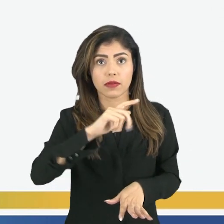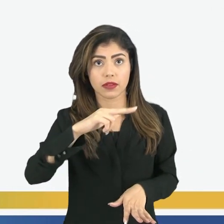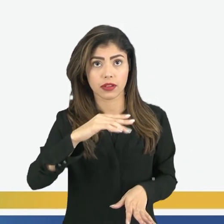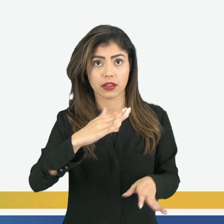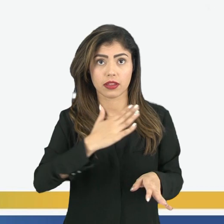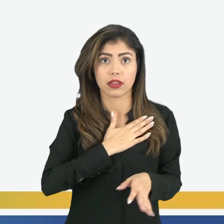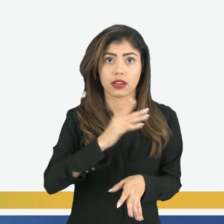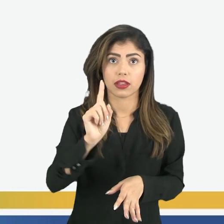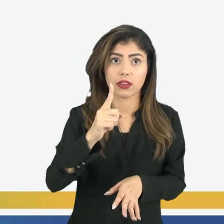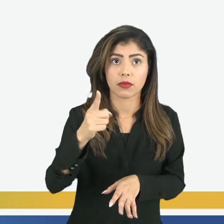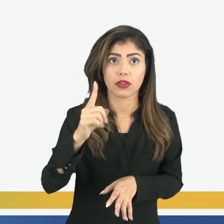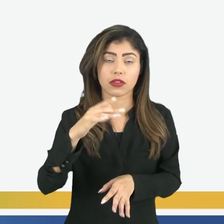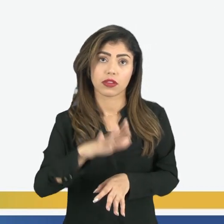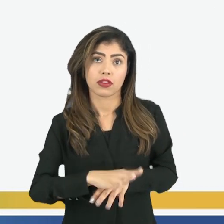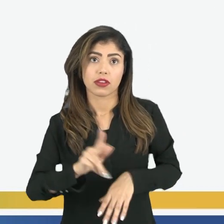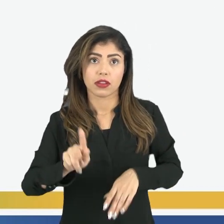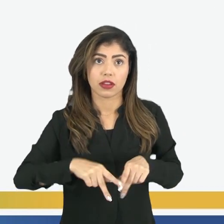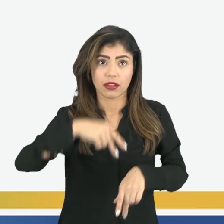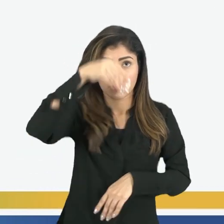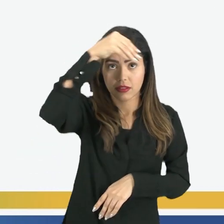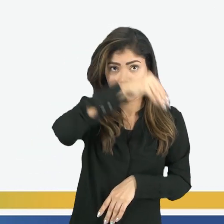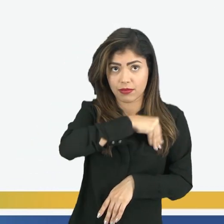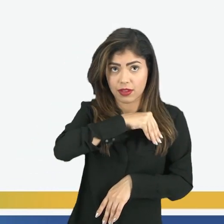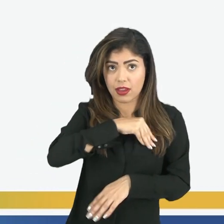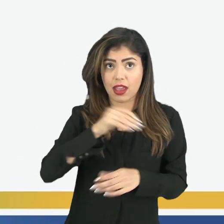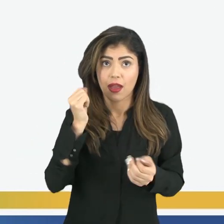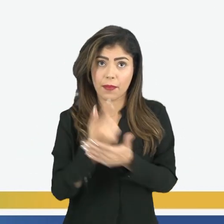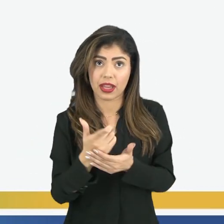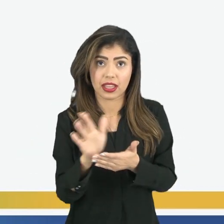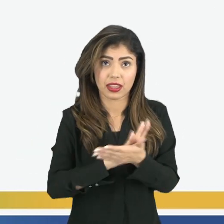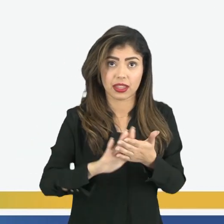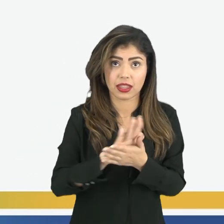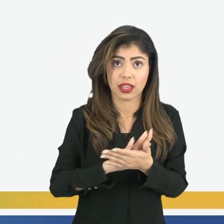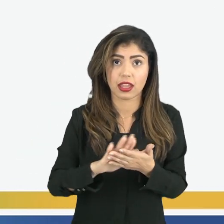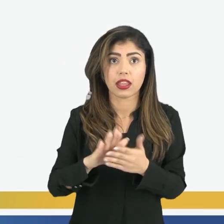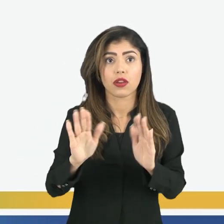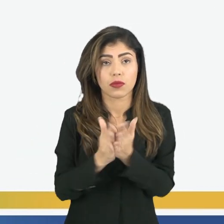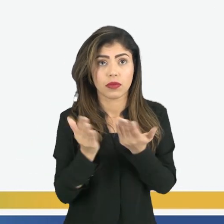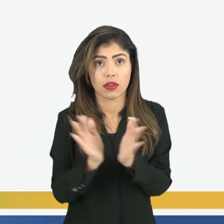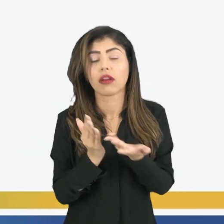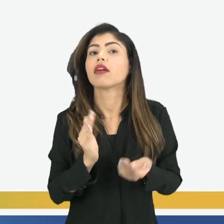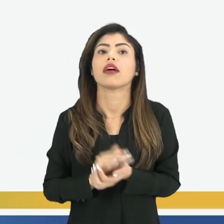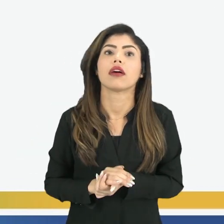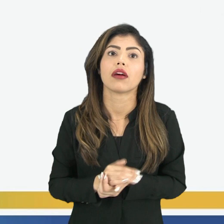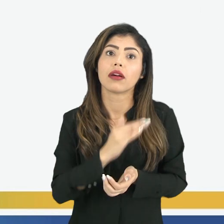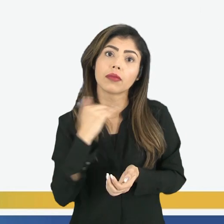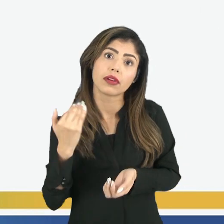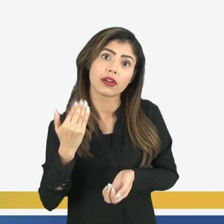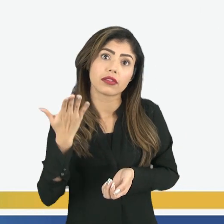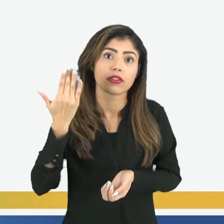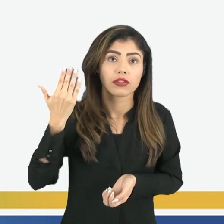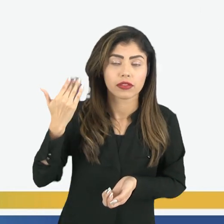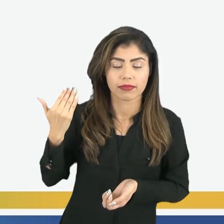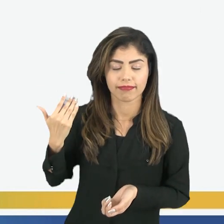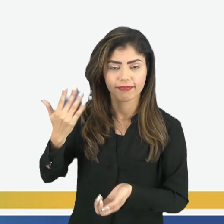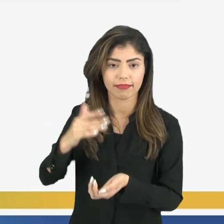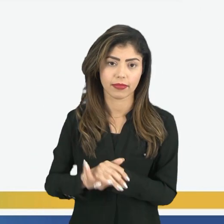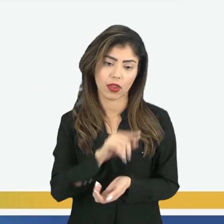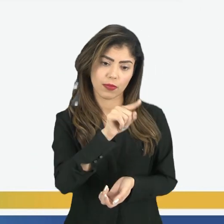não, a meu sobrinho jamais será paga a conta do padeiro, nada aos pobres. Morreu antes de fazer a